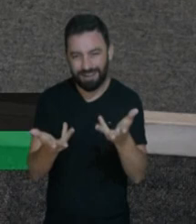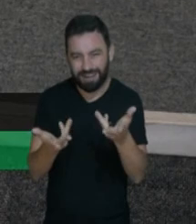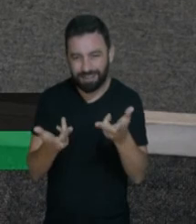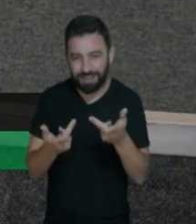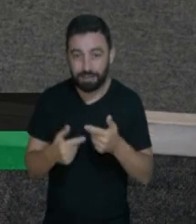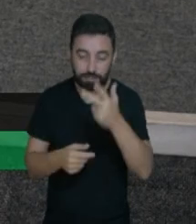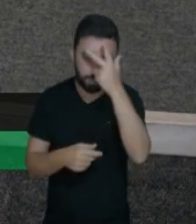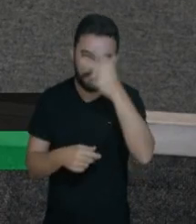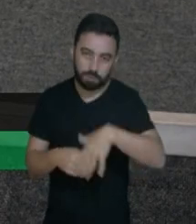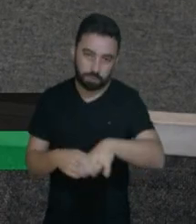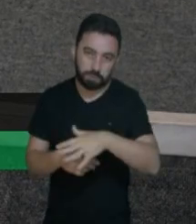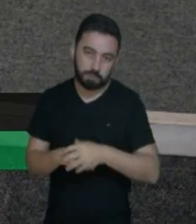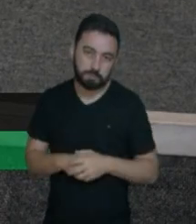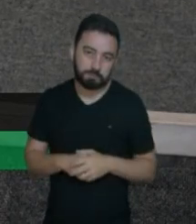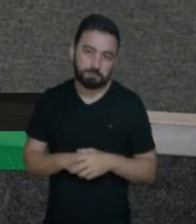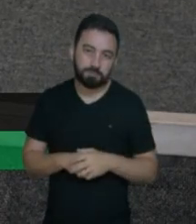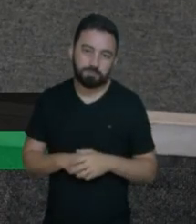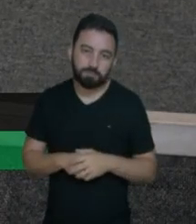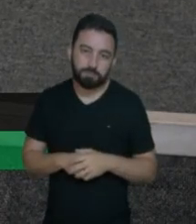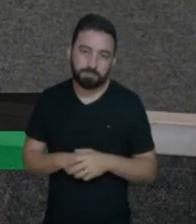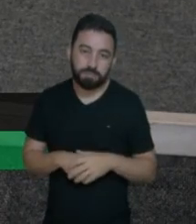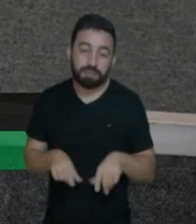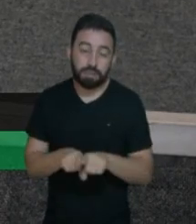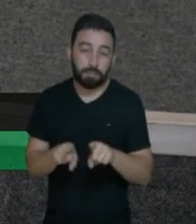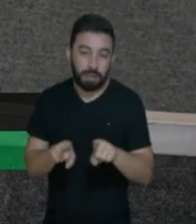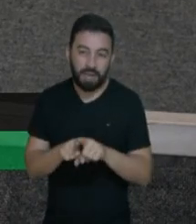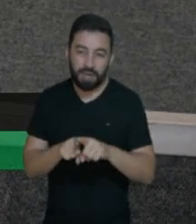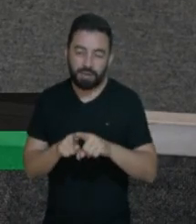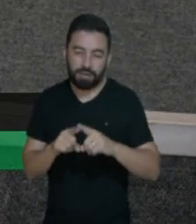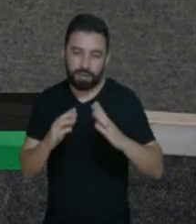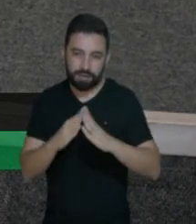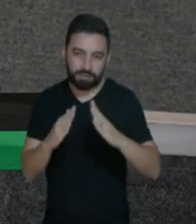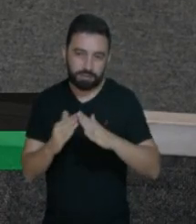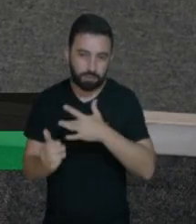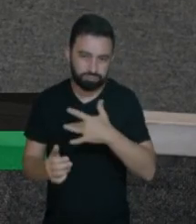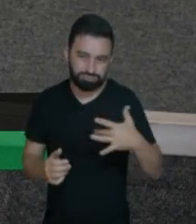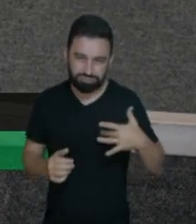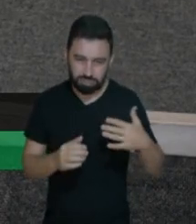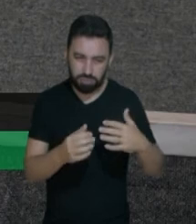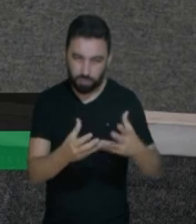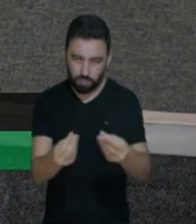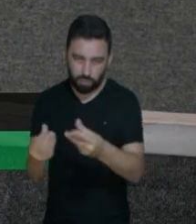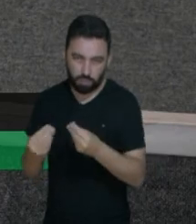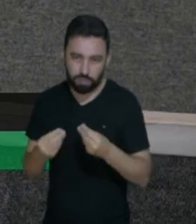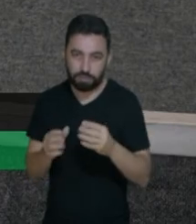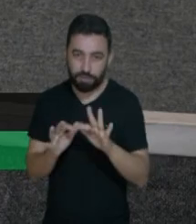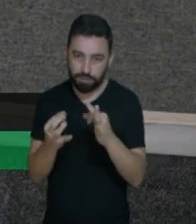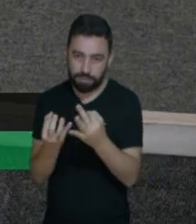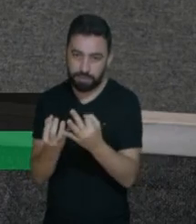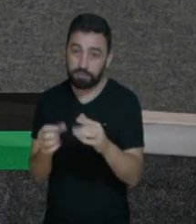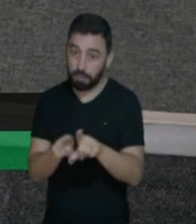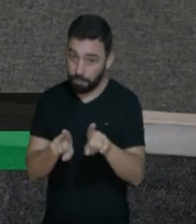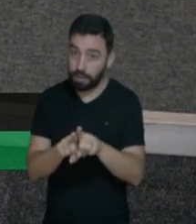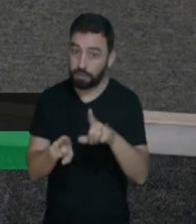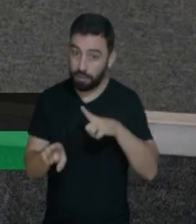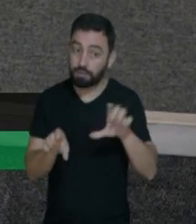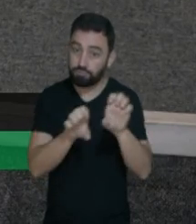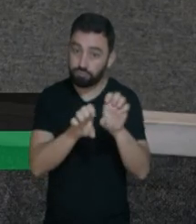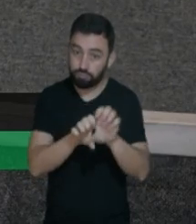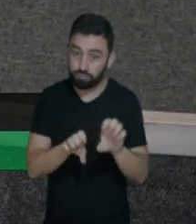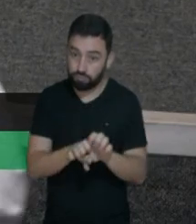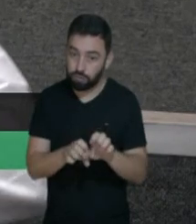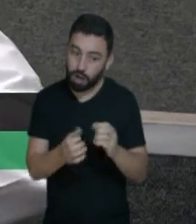o município de Blumenau além dos postinhos de saúde como se diz as estratégias de Saúde da Família nós temos essas estruturas